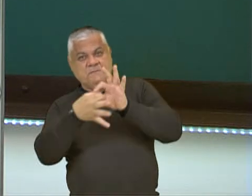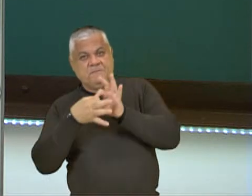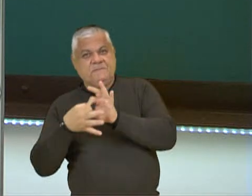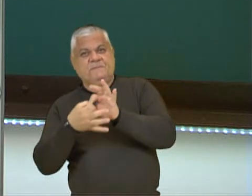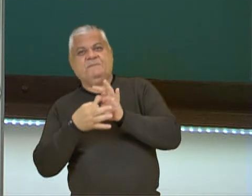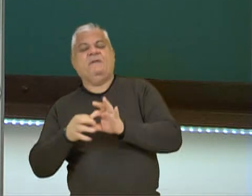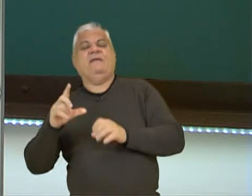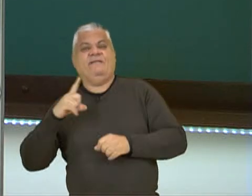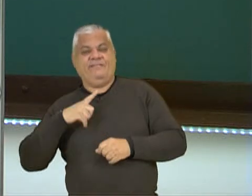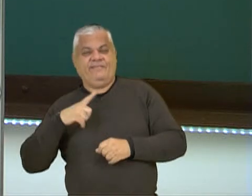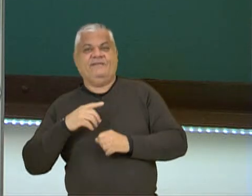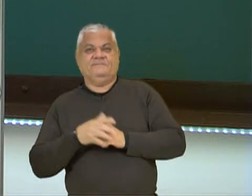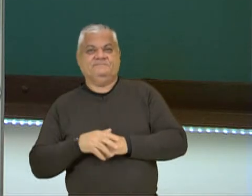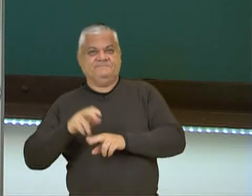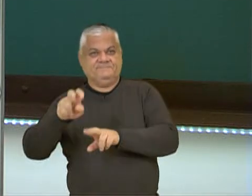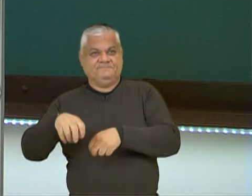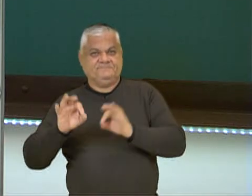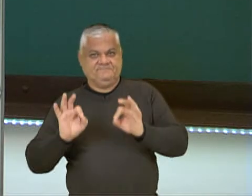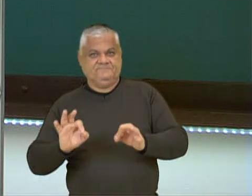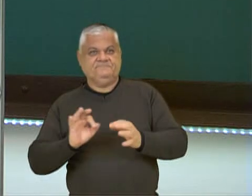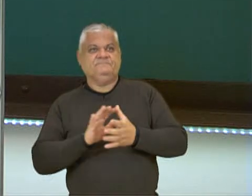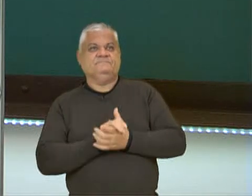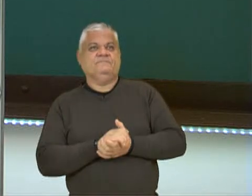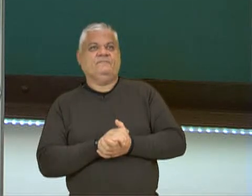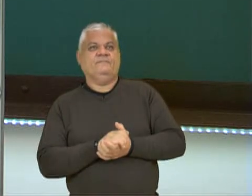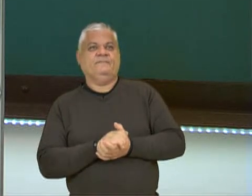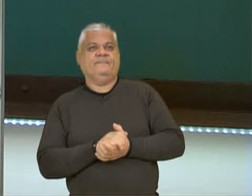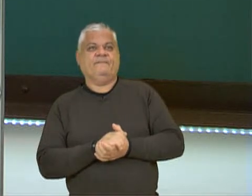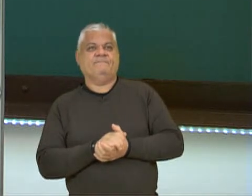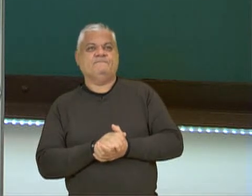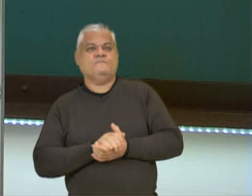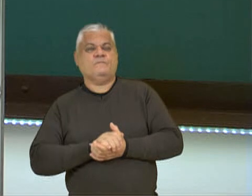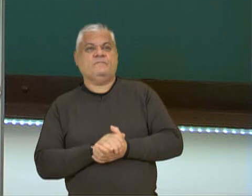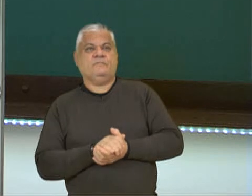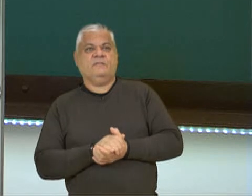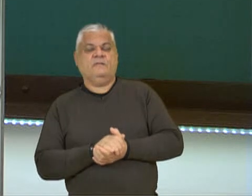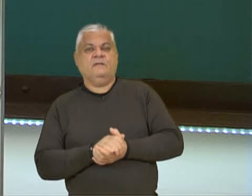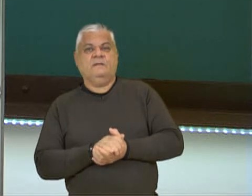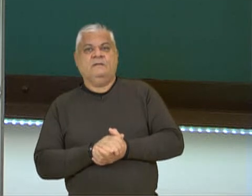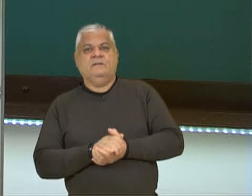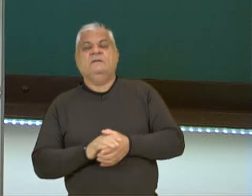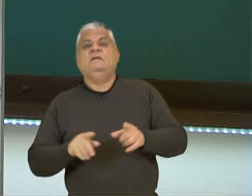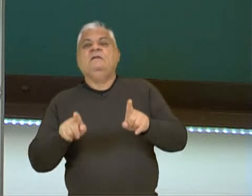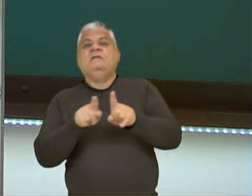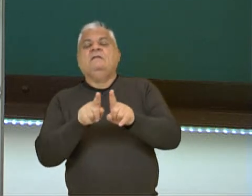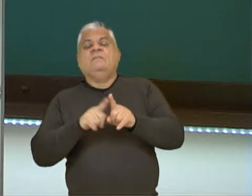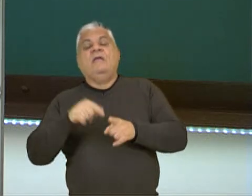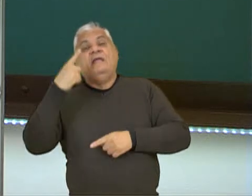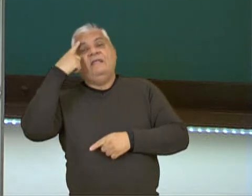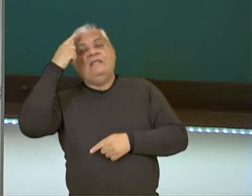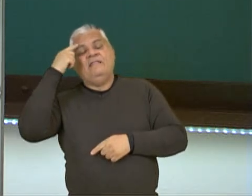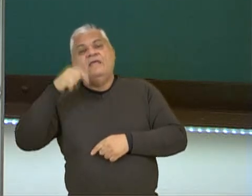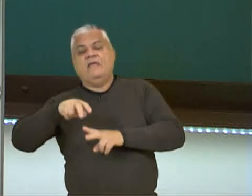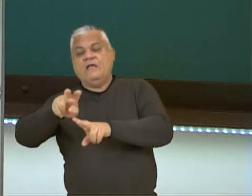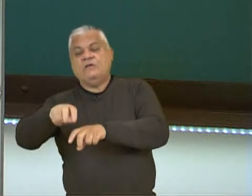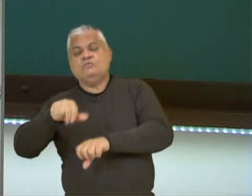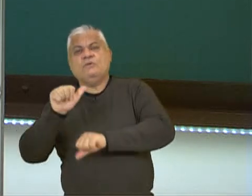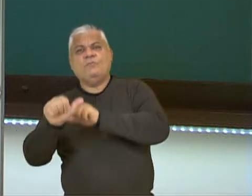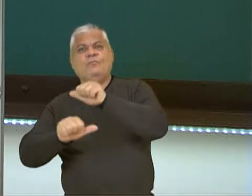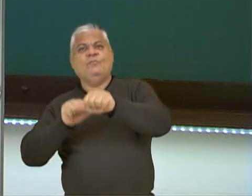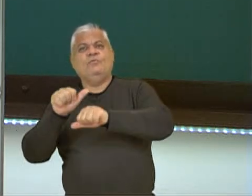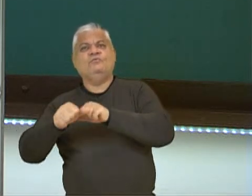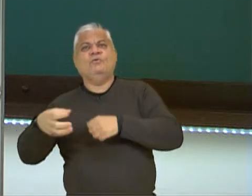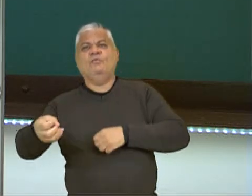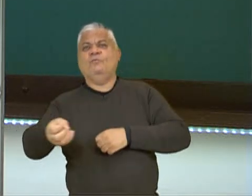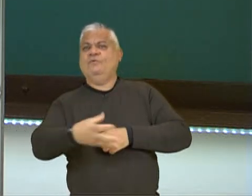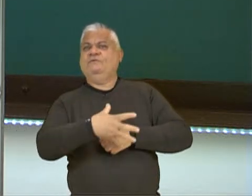setores no agronegócio, certo? Importante pensar também. E aí nós temos aquela ideia da modernização da agricultura, o que